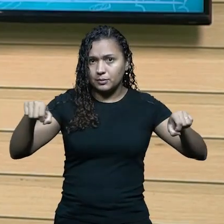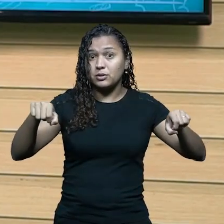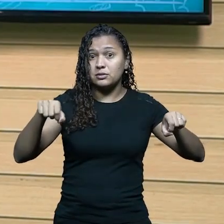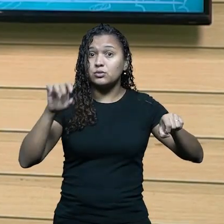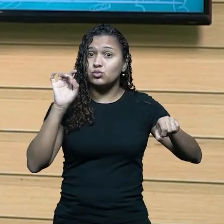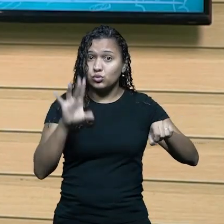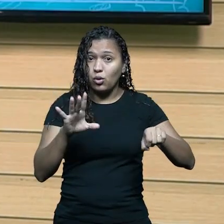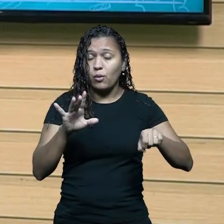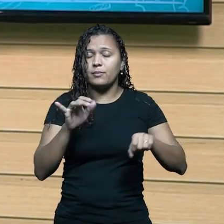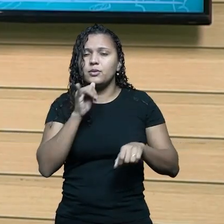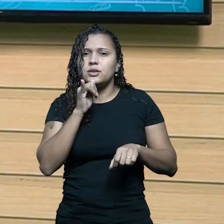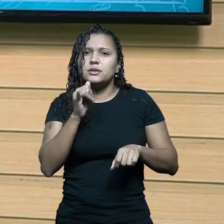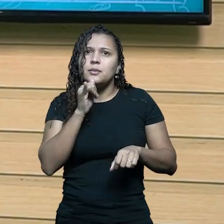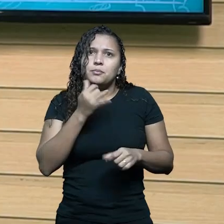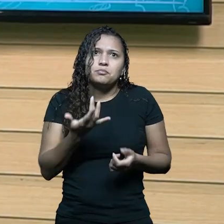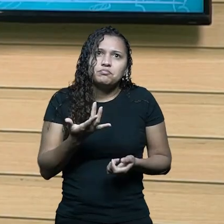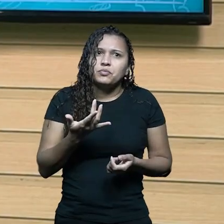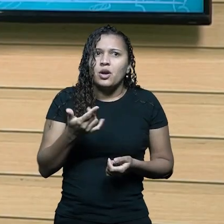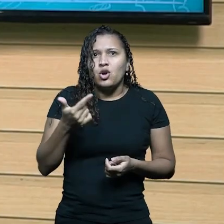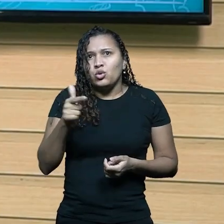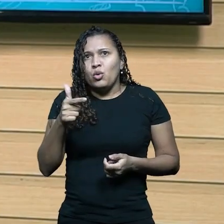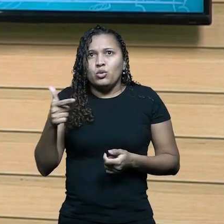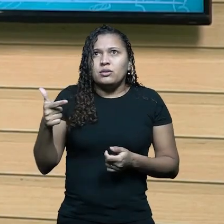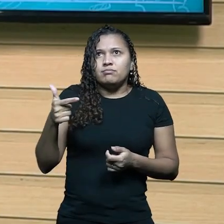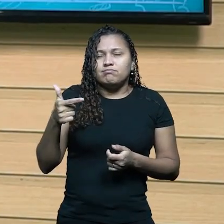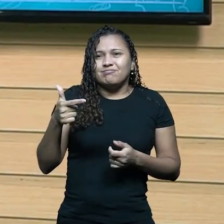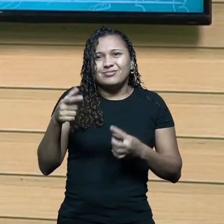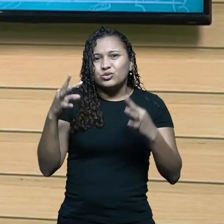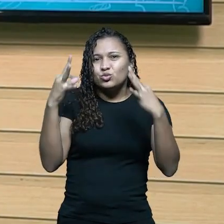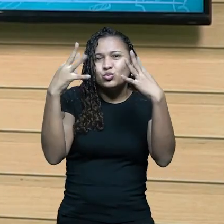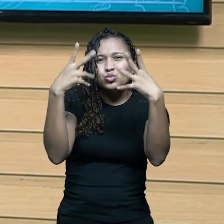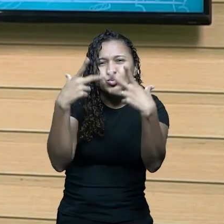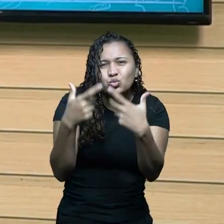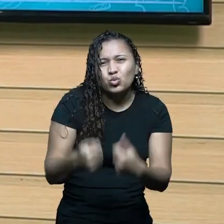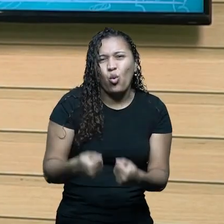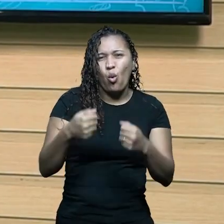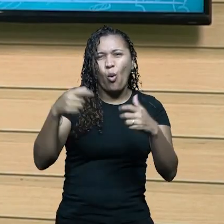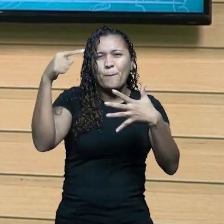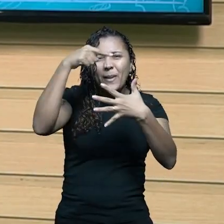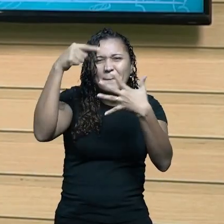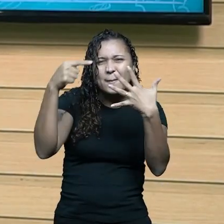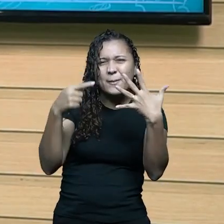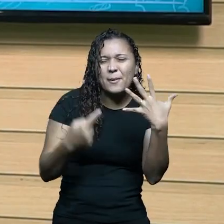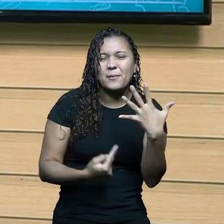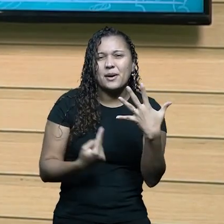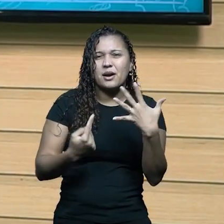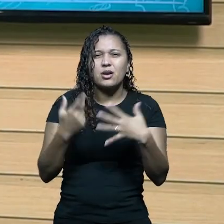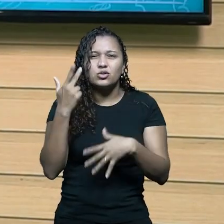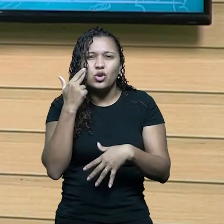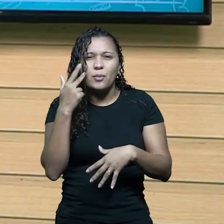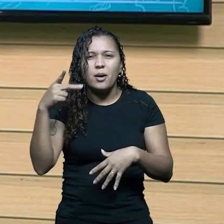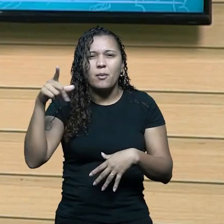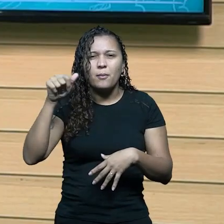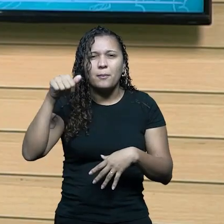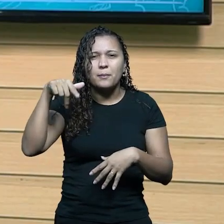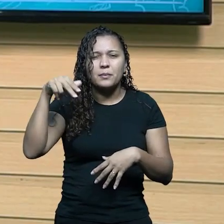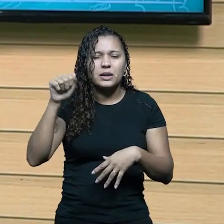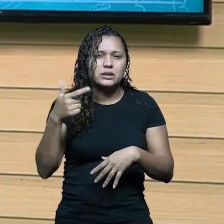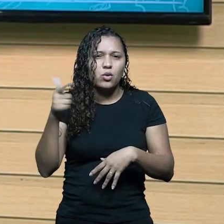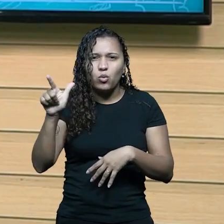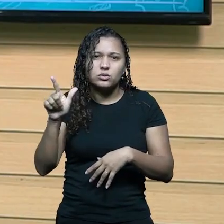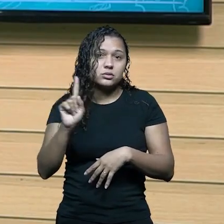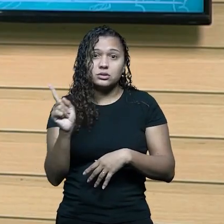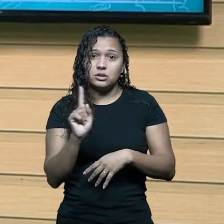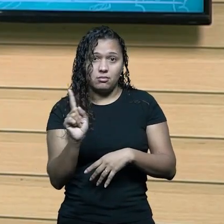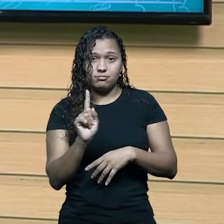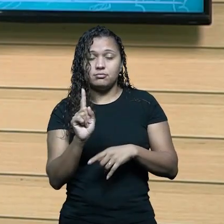Não será uma planta que vai fazer parte de todo o elemento lá, de todos os elementos de uma planta comum que a gente já tenha